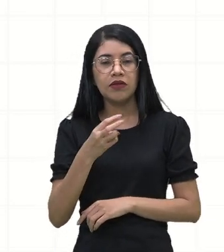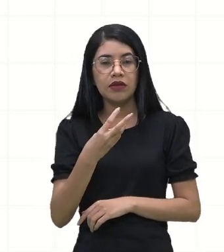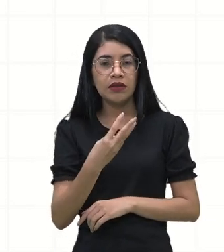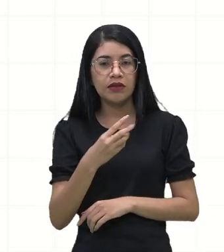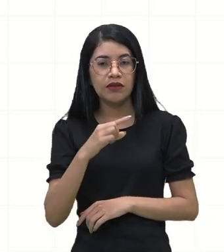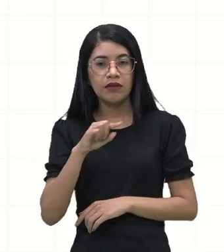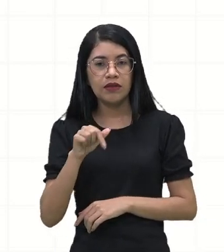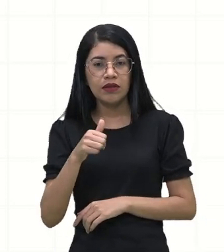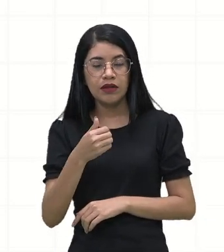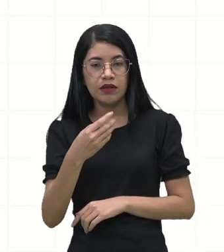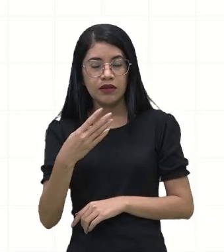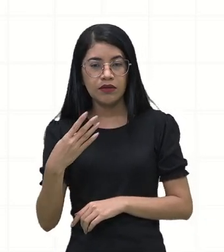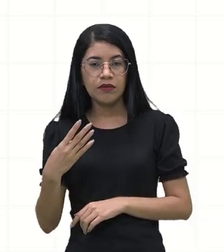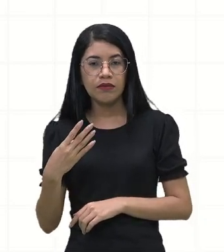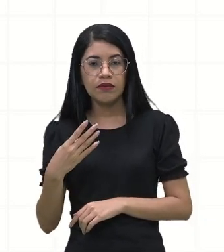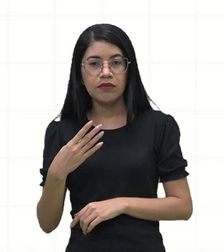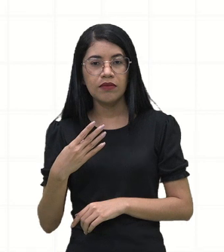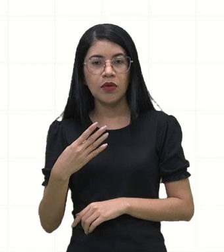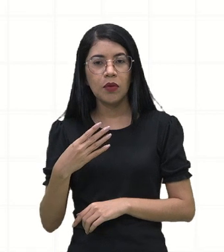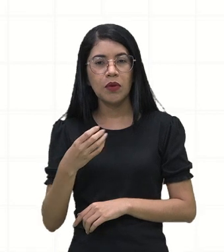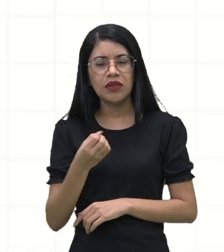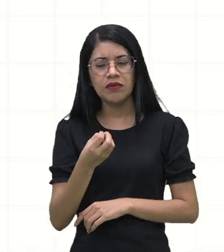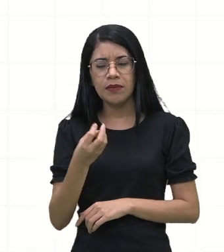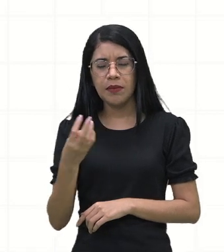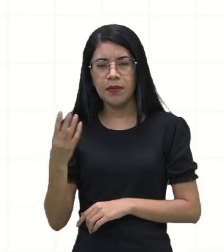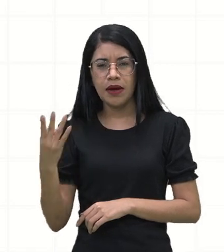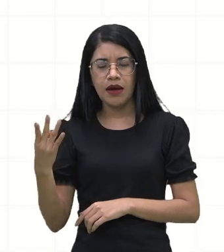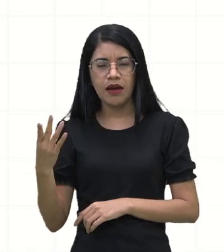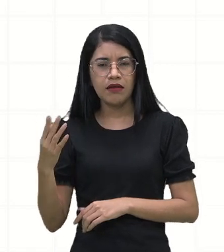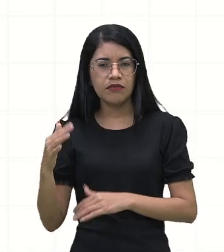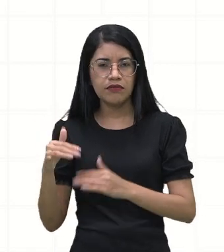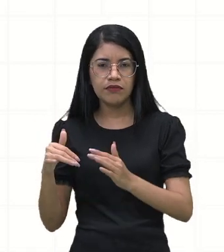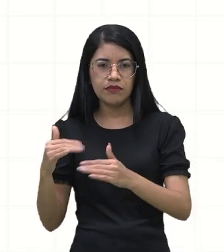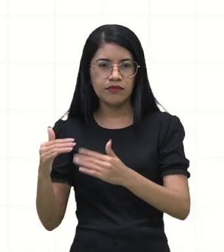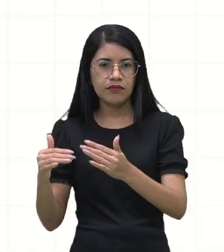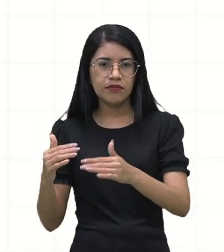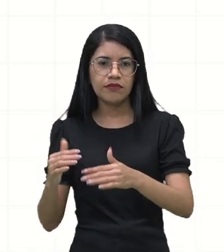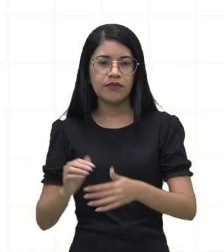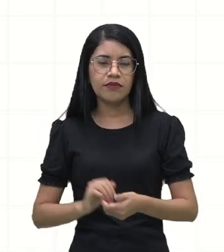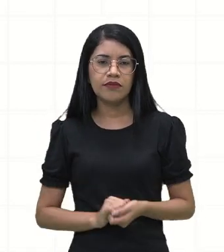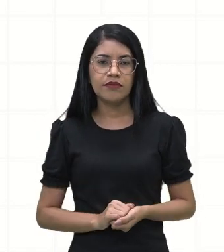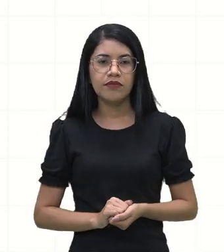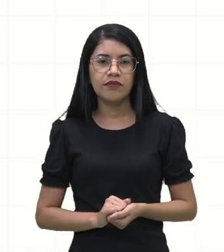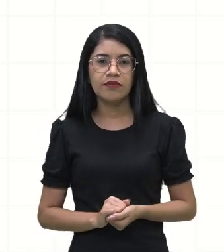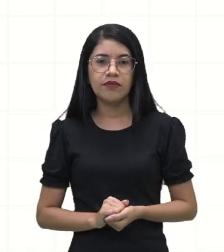3,14, 15, seguem muitos números aí decimais, tá?